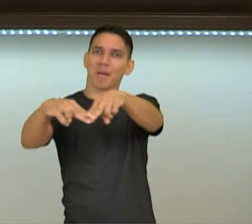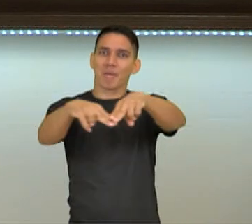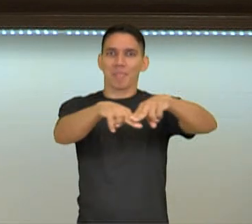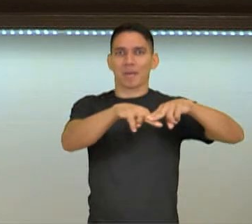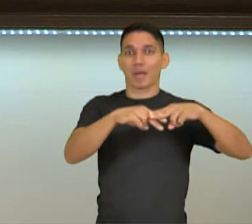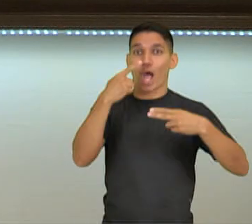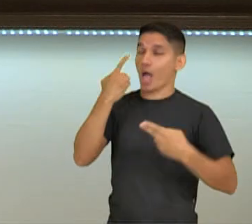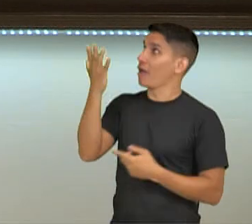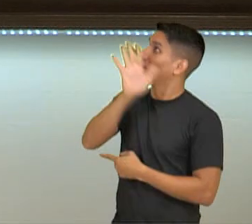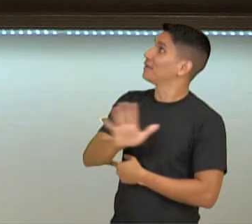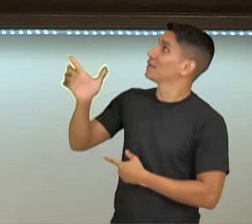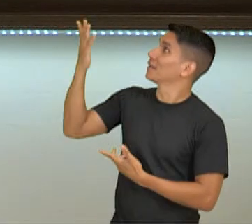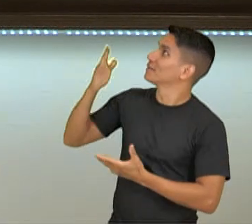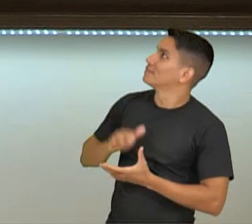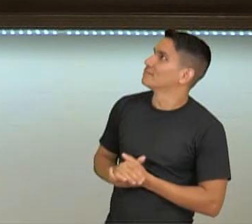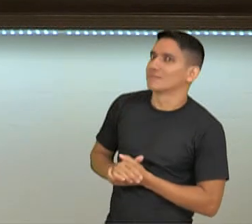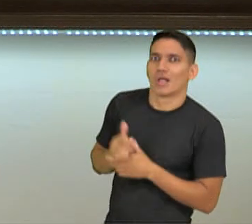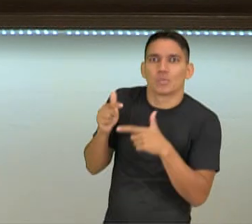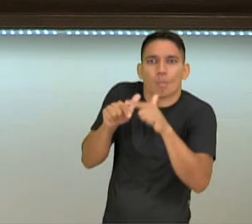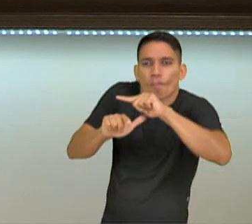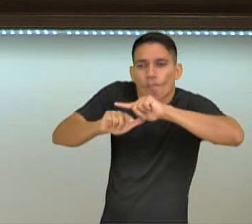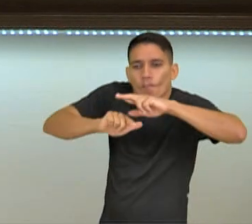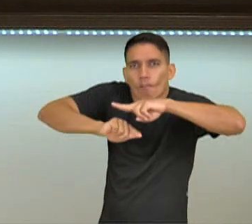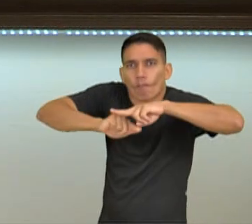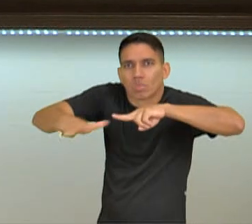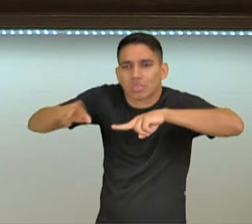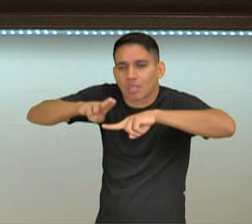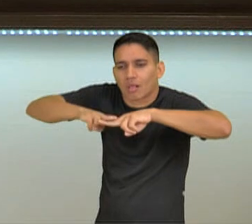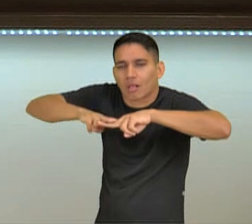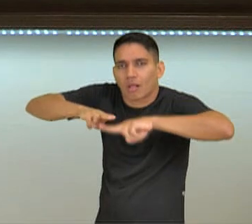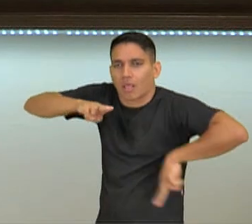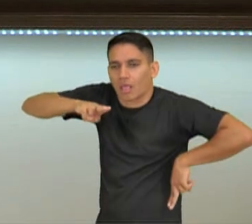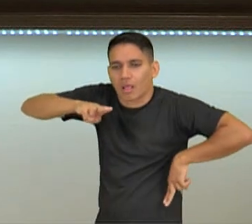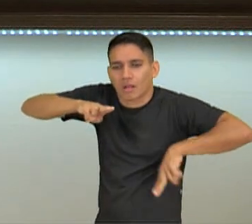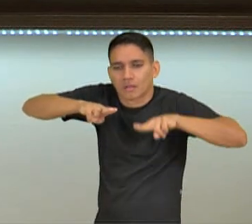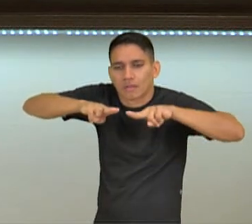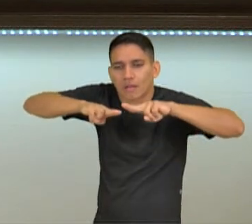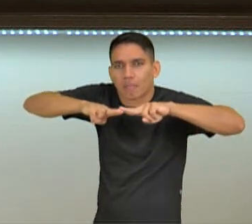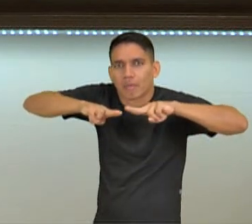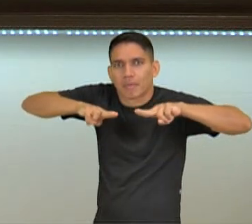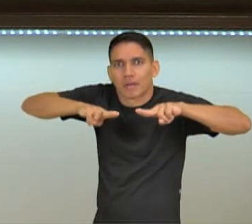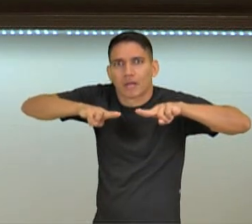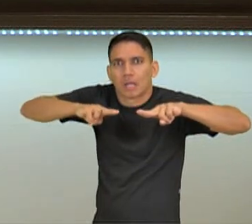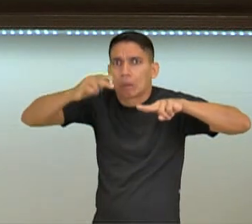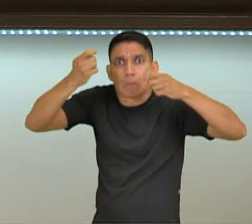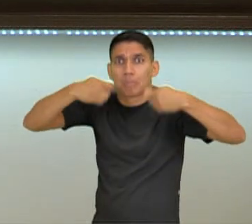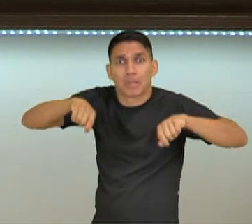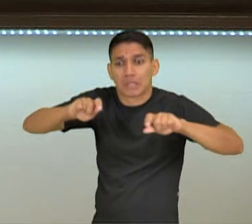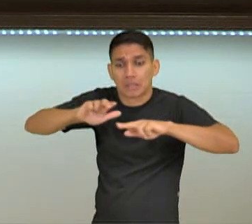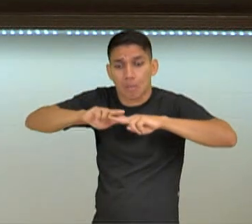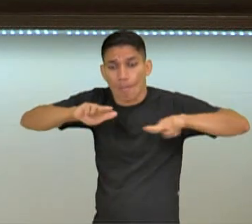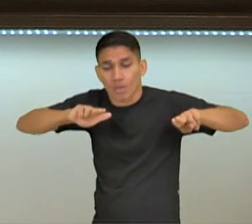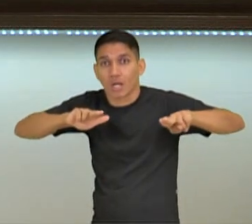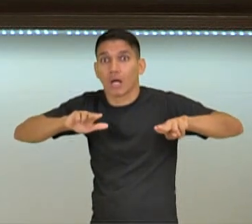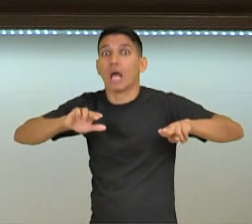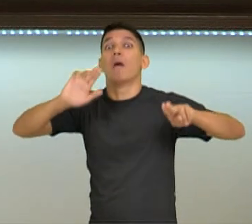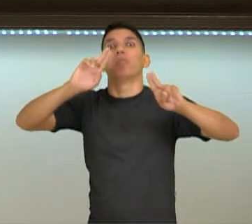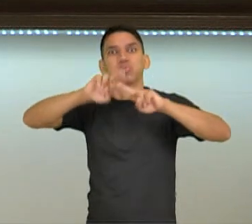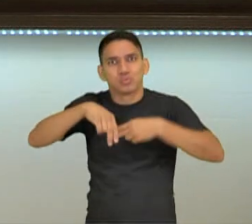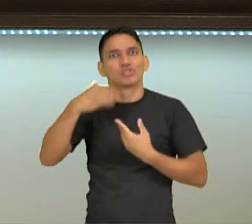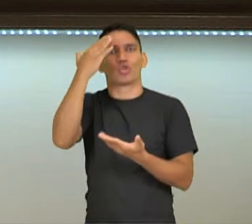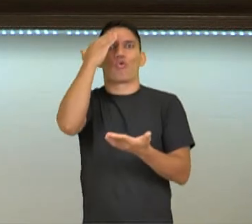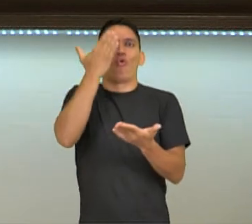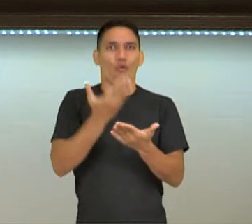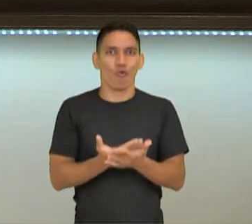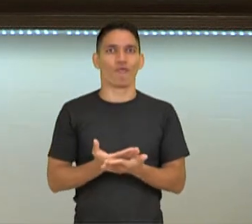nos outros, sem cadeira, e por isso a questão da confiança, porque se um deles soltar a